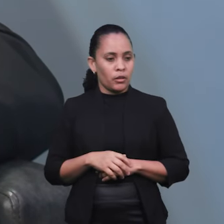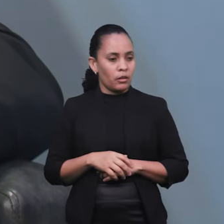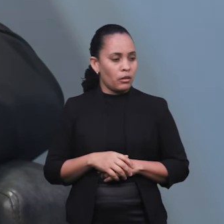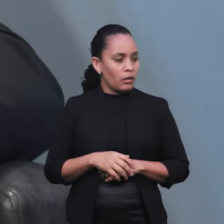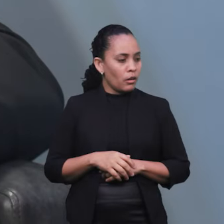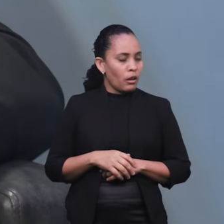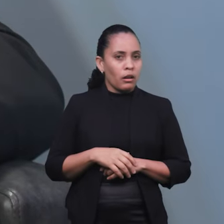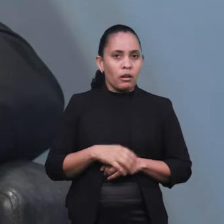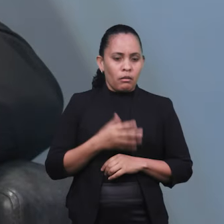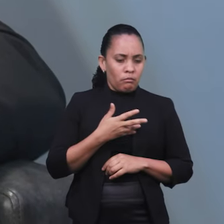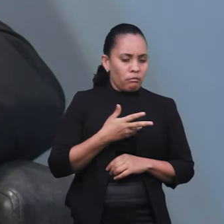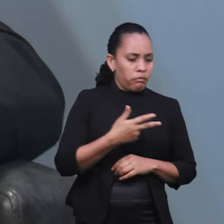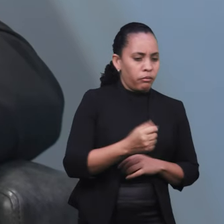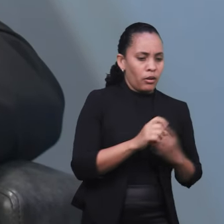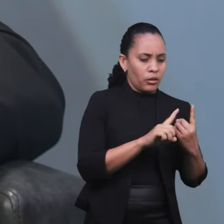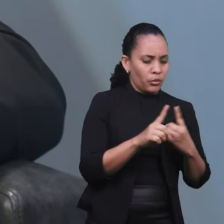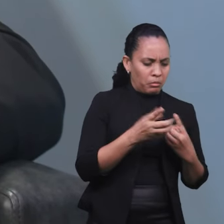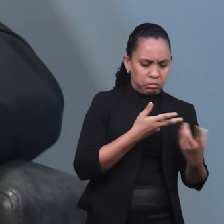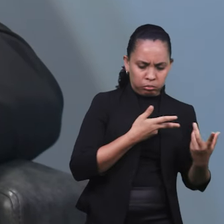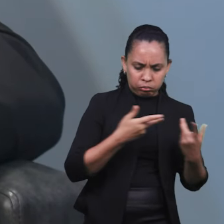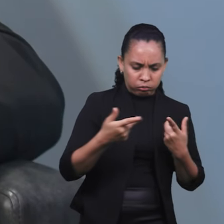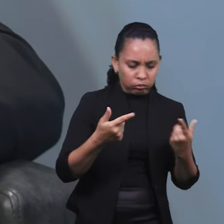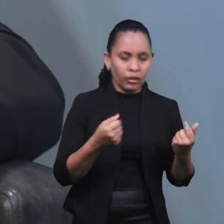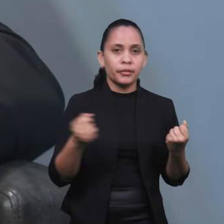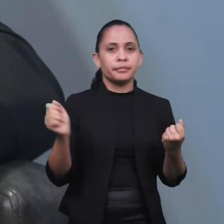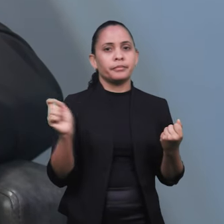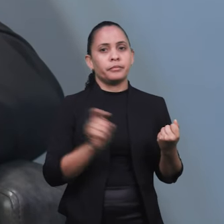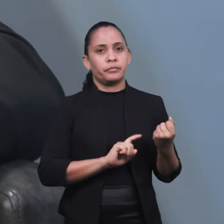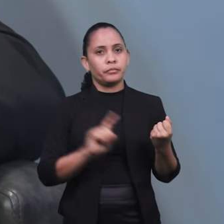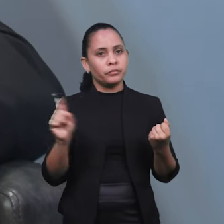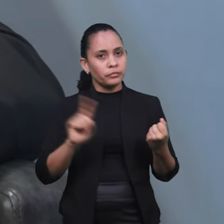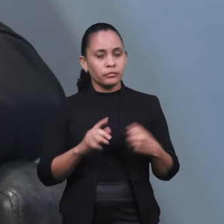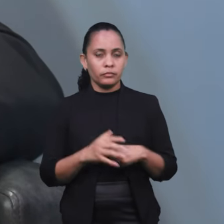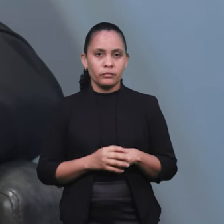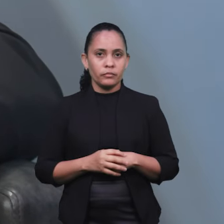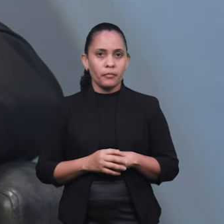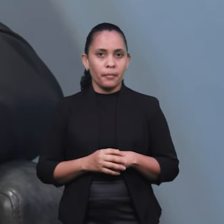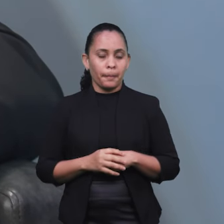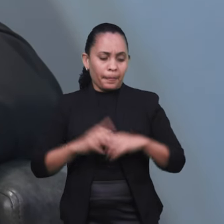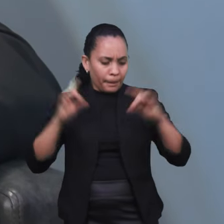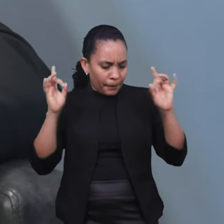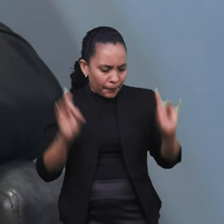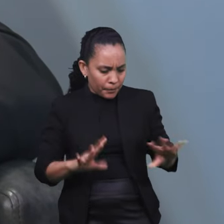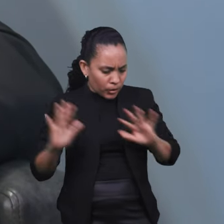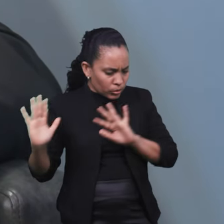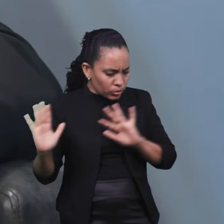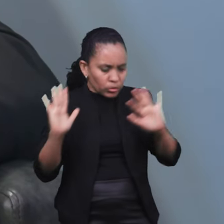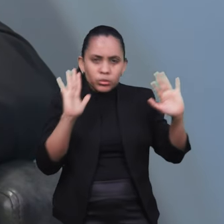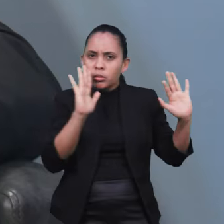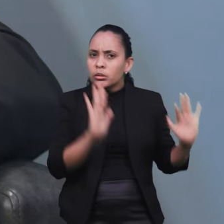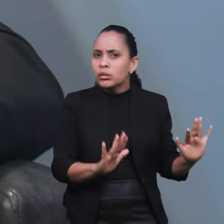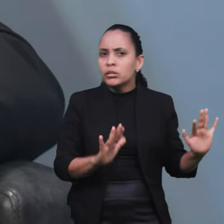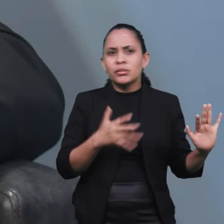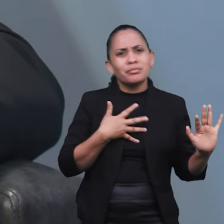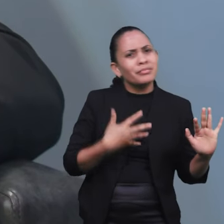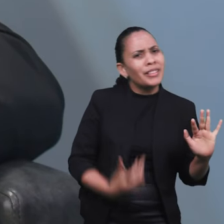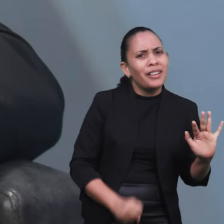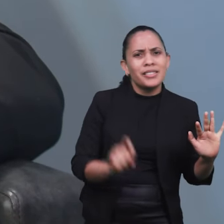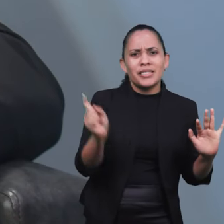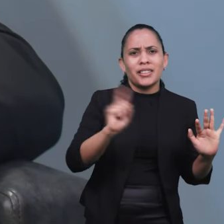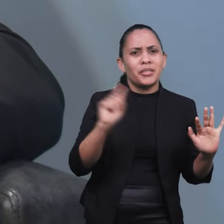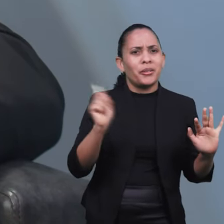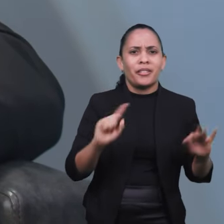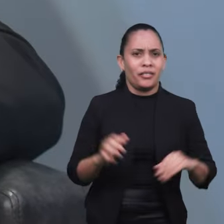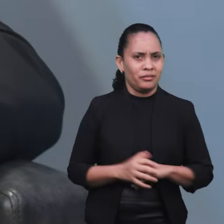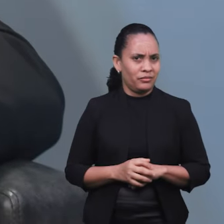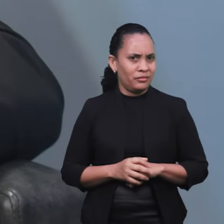de doutrina. Porque Moisés deixou o Egito. O ministério desta obra deixou o Egito. Ele não absorve as coisas